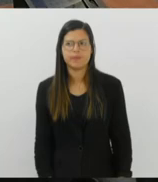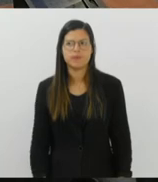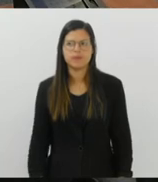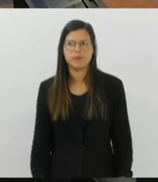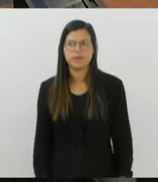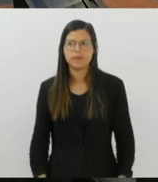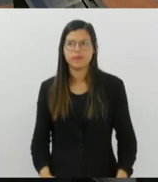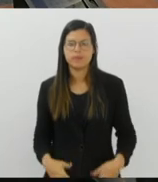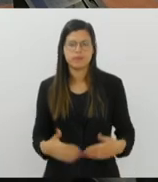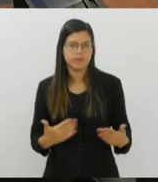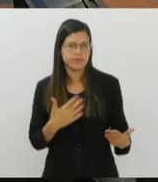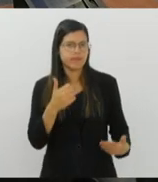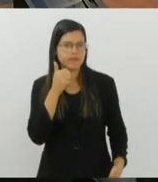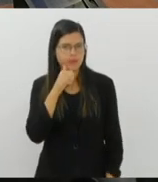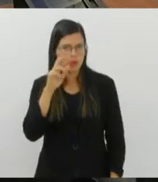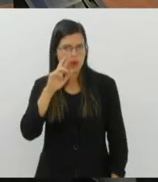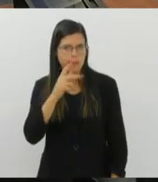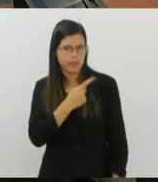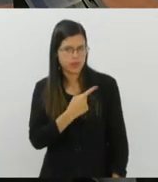Senhora presidente,